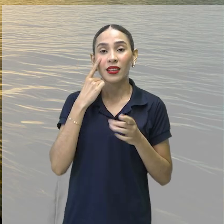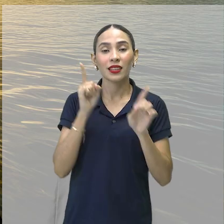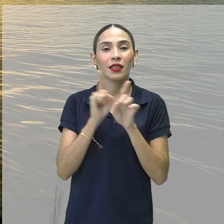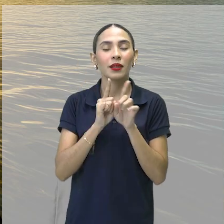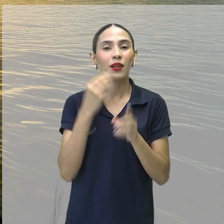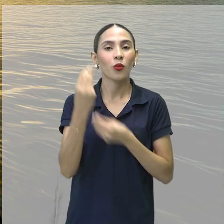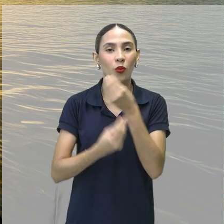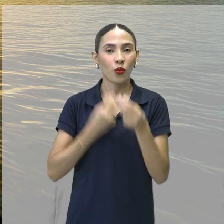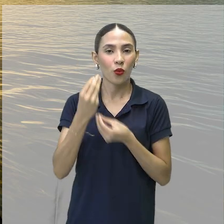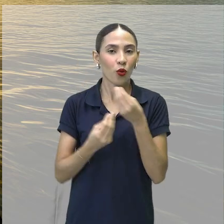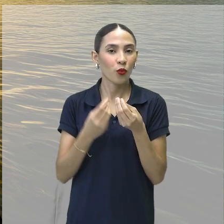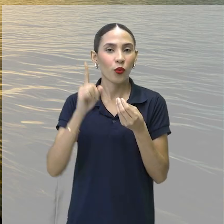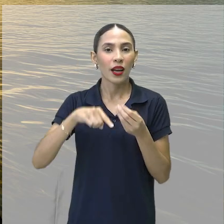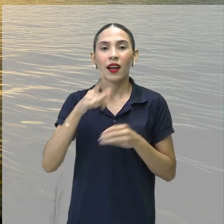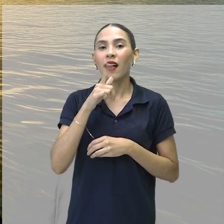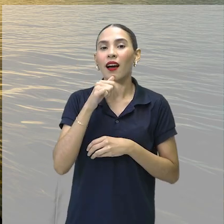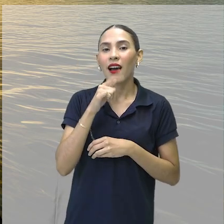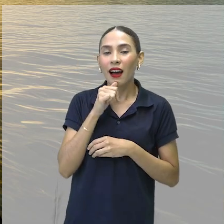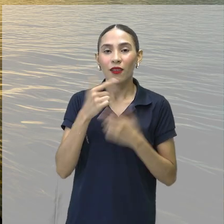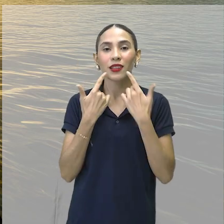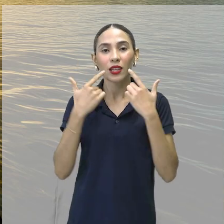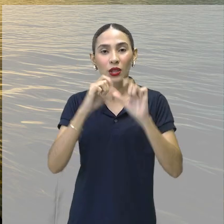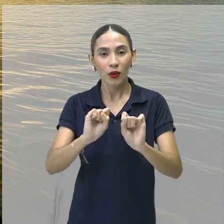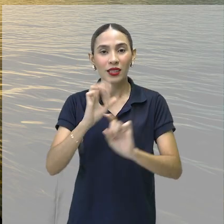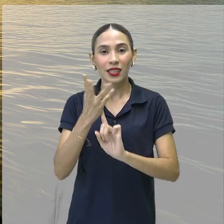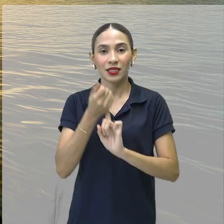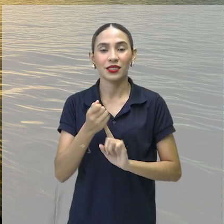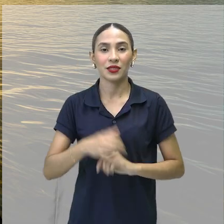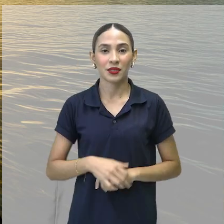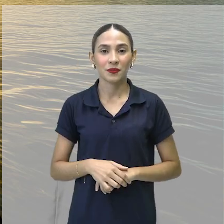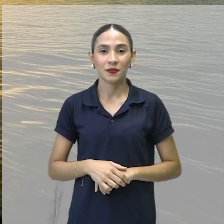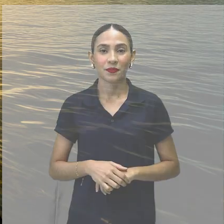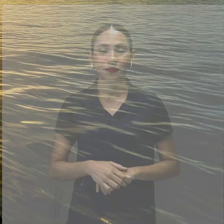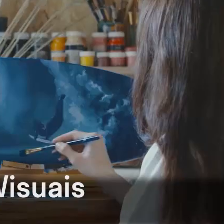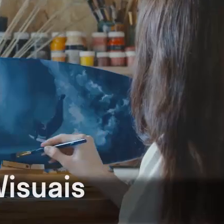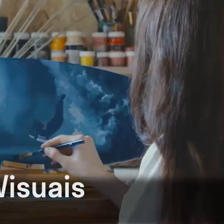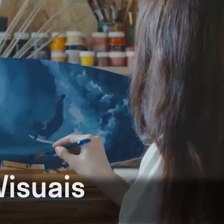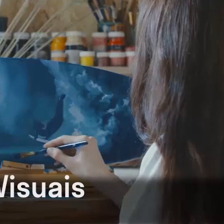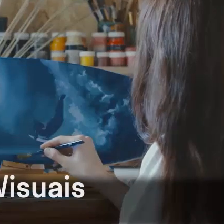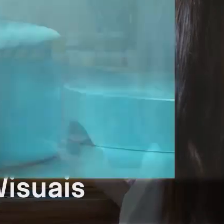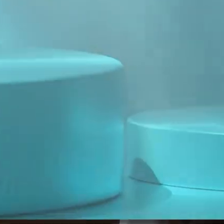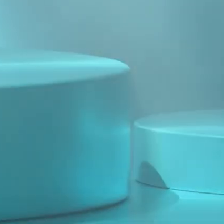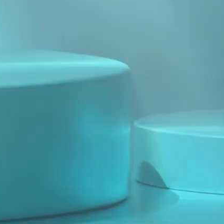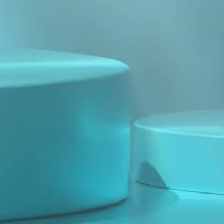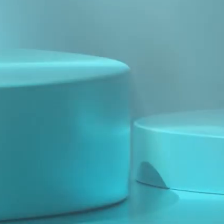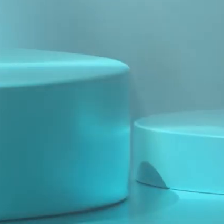então como seria essa água nas linguagens artísticas? Olha só.